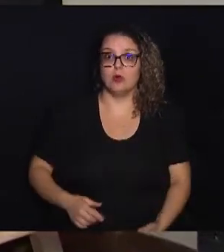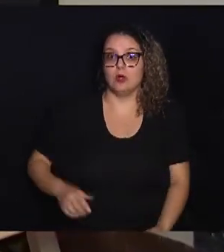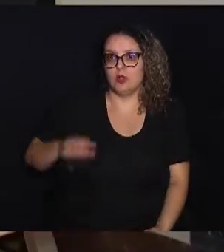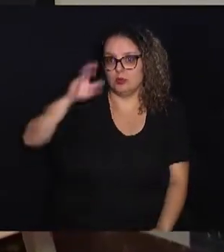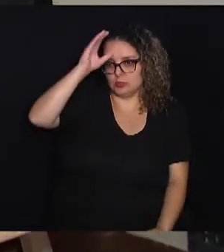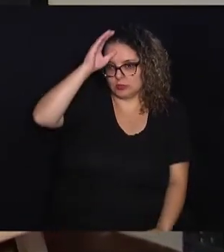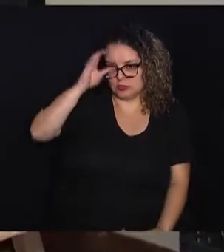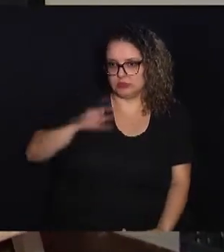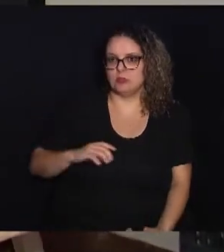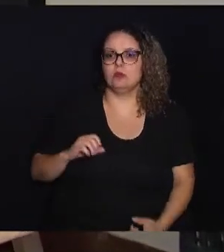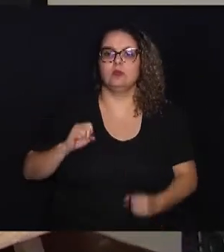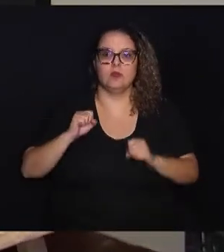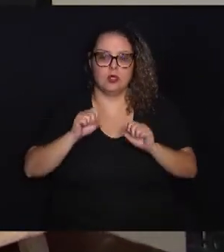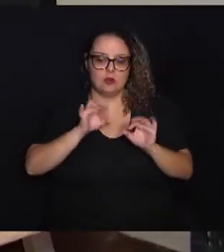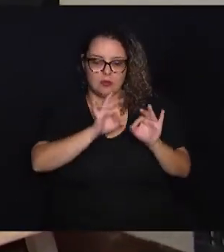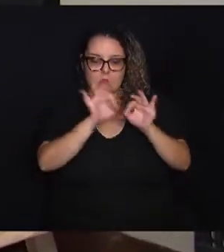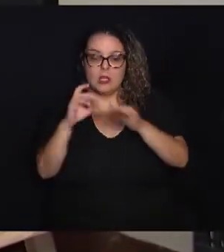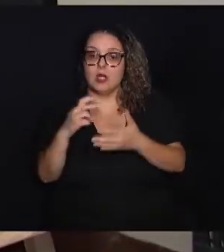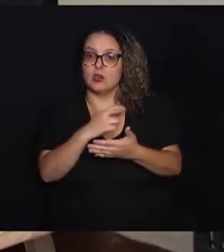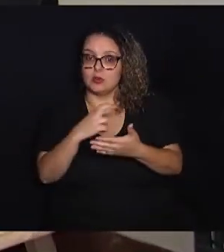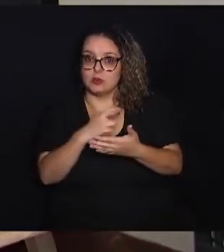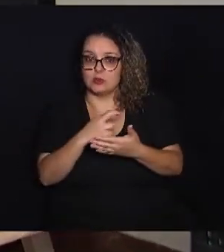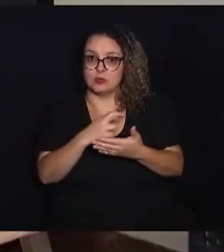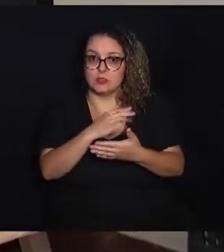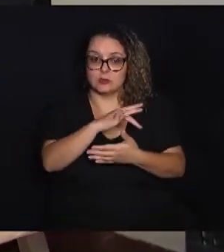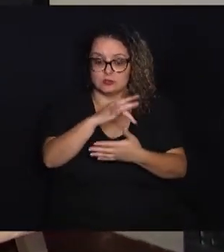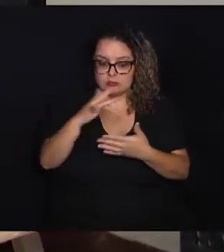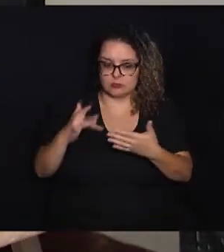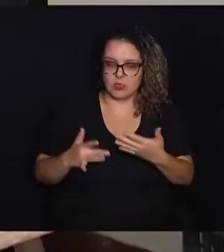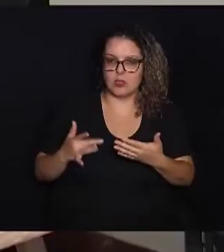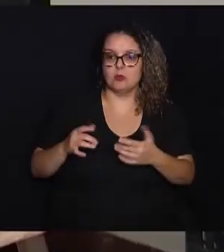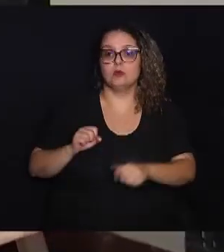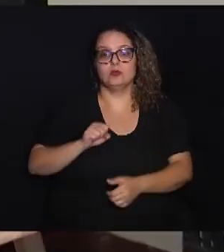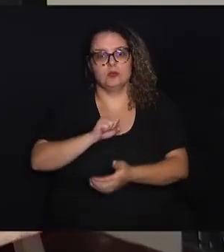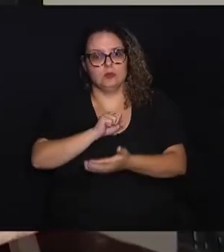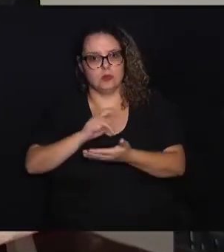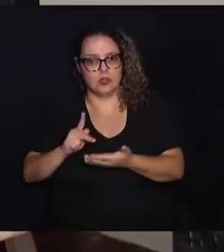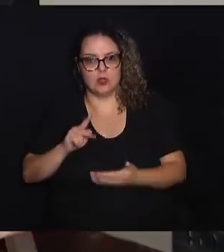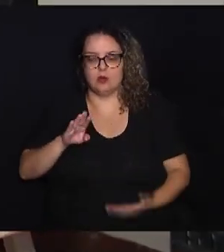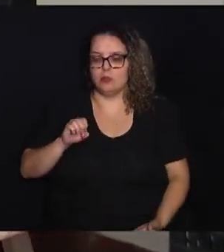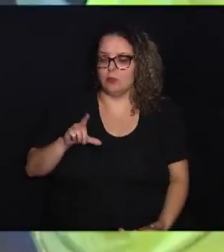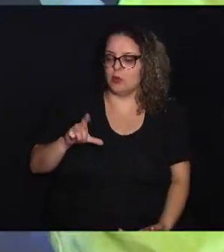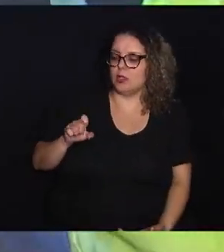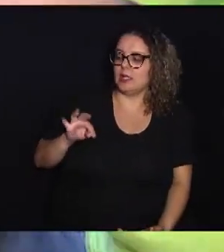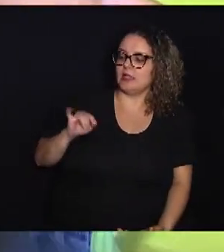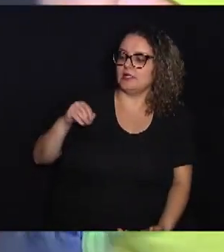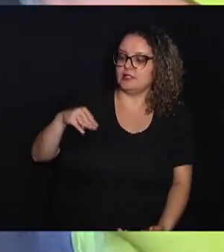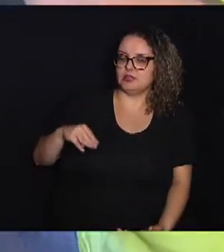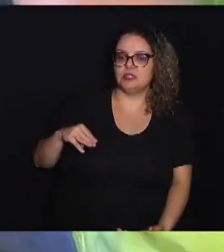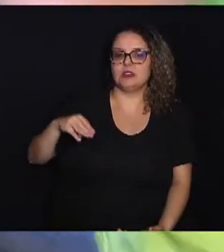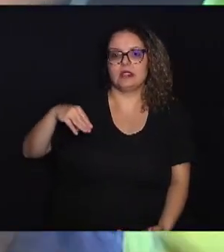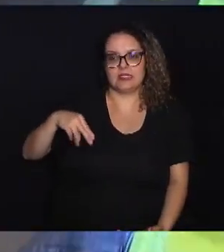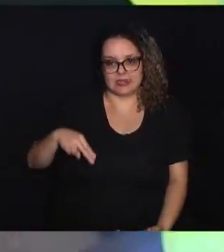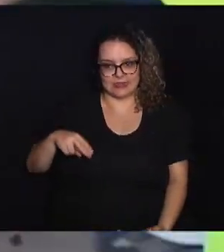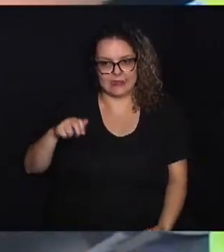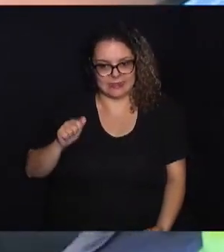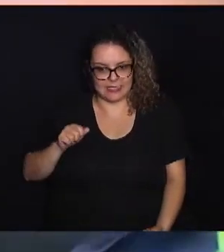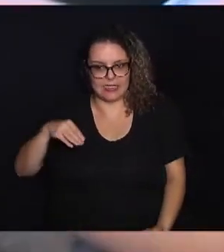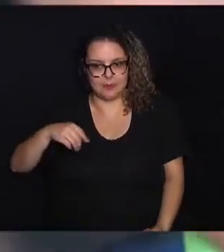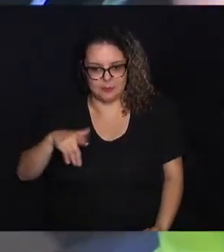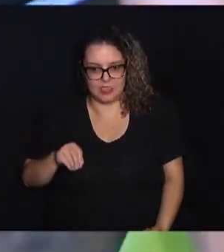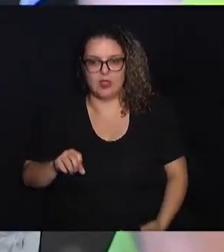checar a apuração por intermédio do aplicativo Boletim na Mão. Por ali é possível fazer